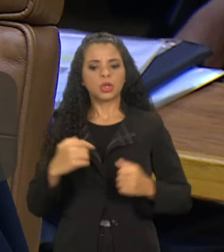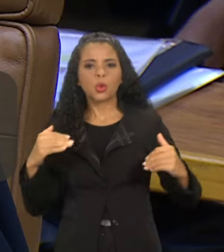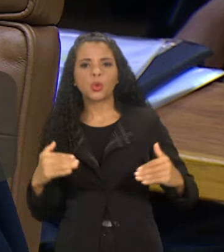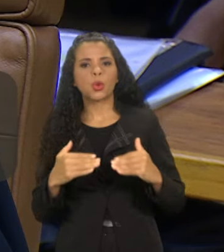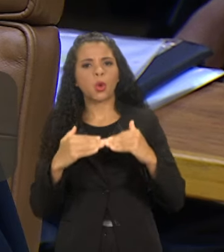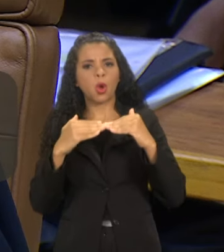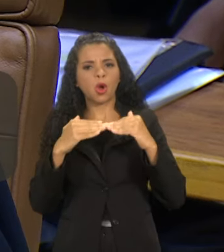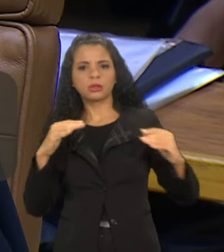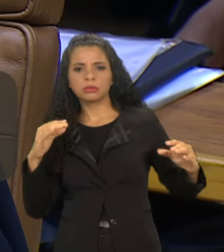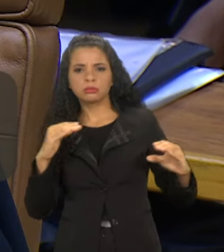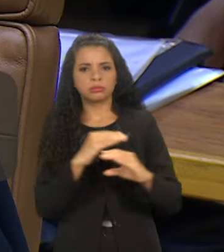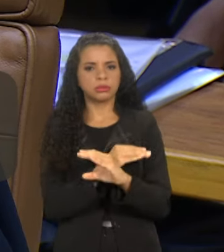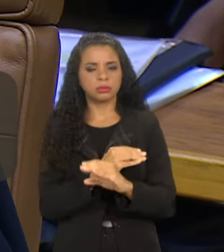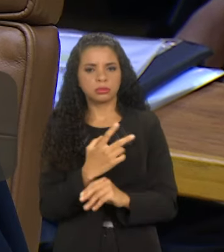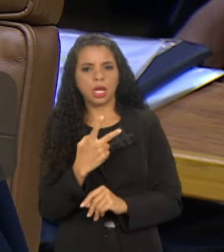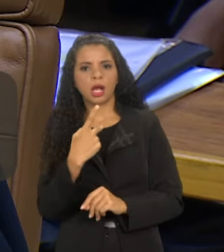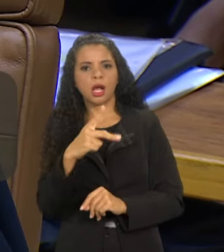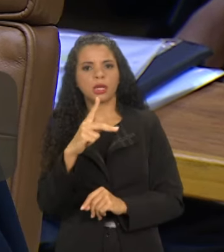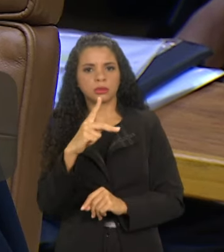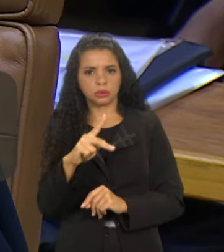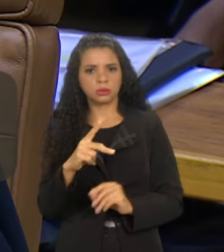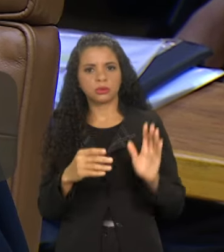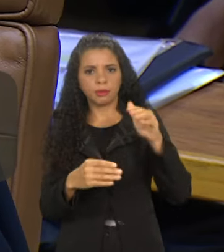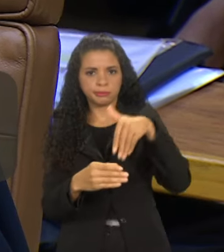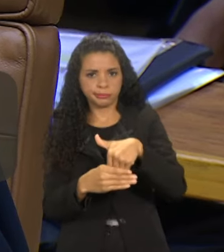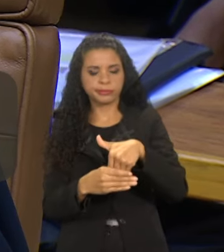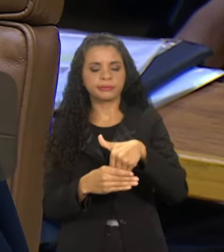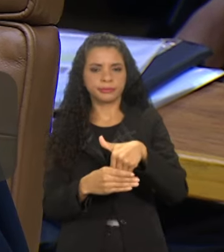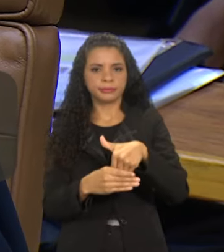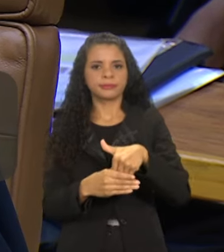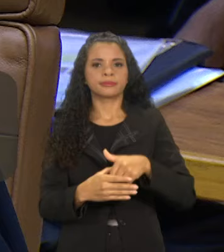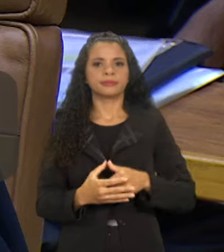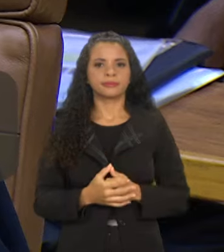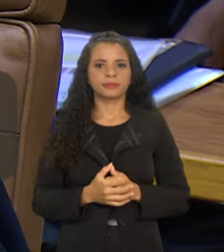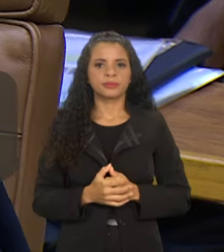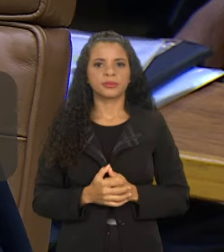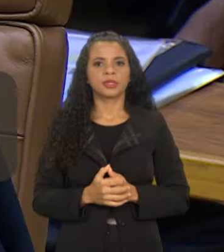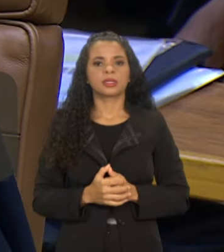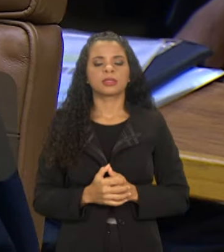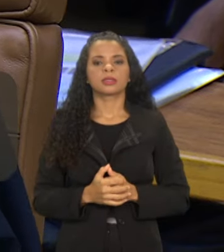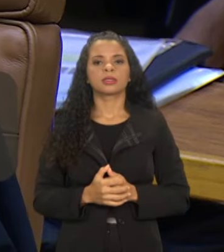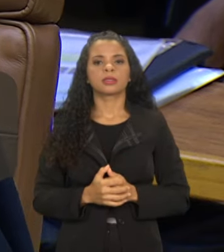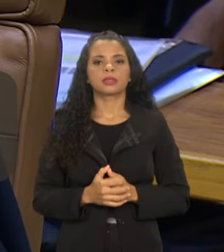a homologação da lavra de Vossa Excelência e só registrando que